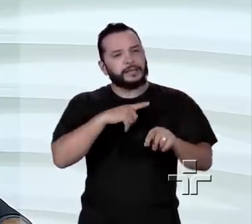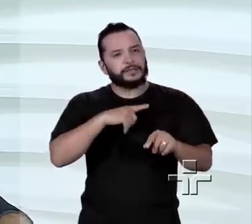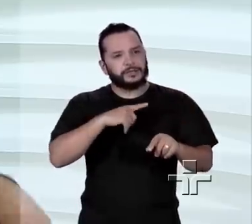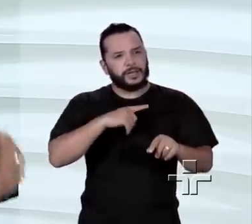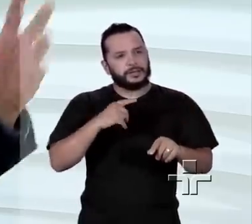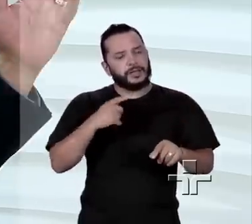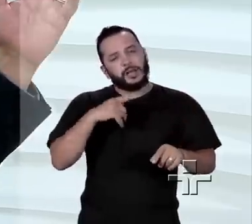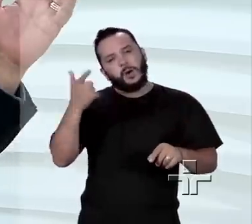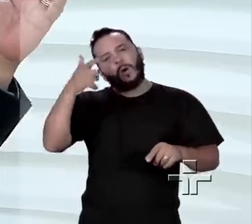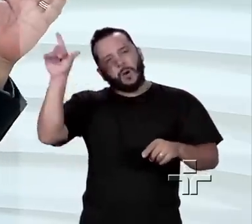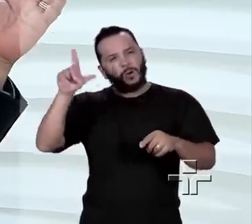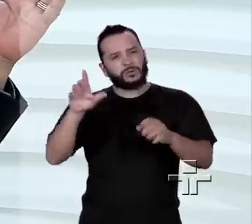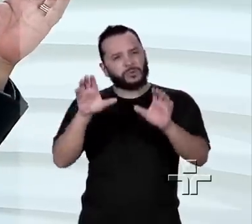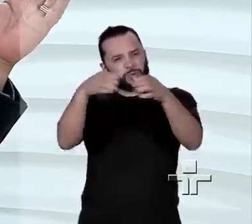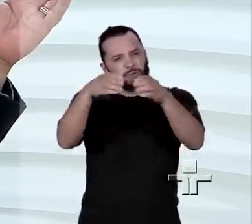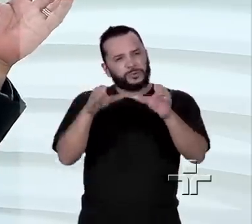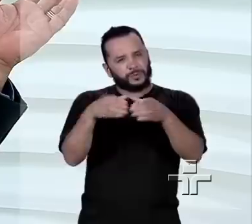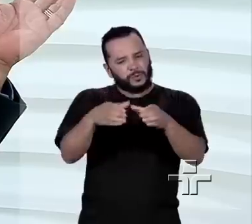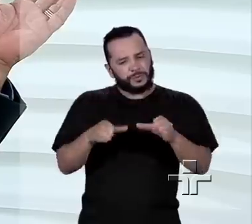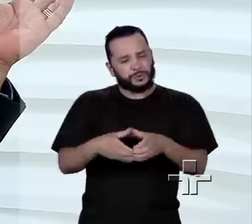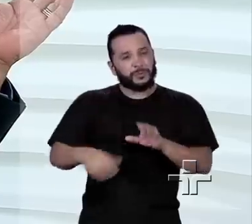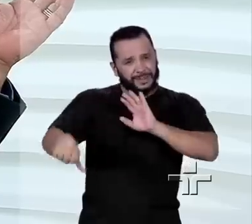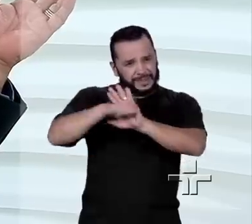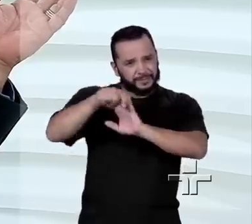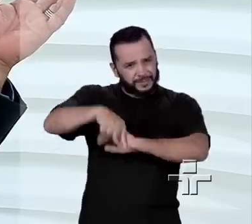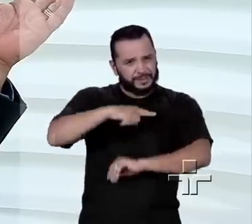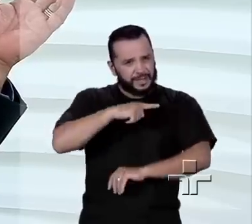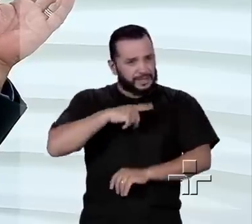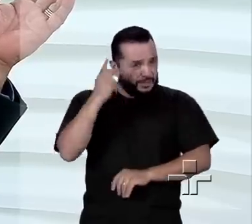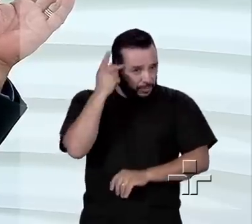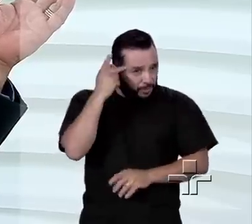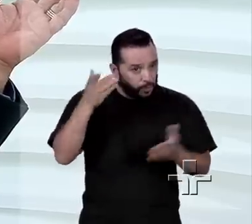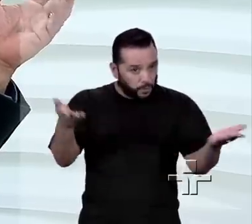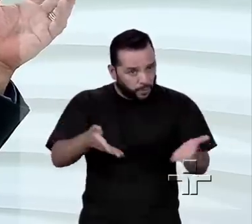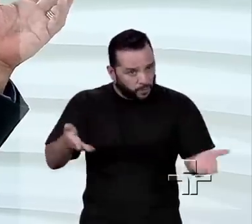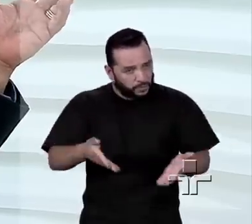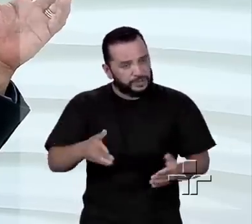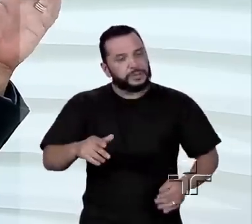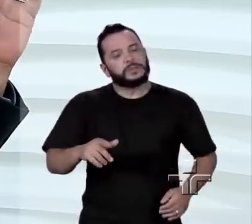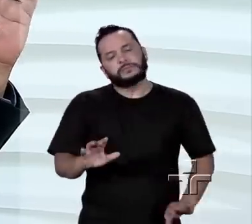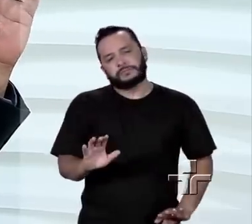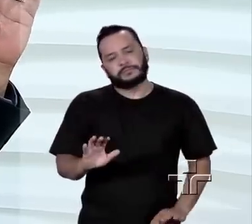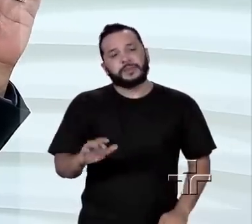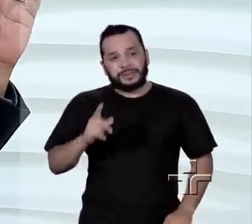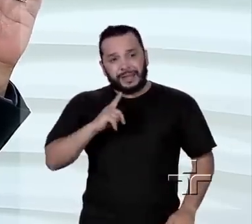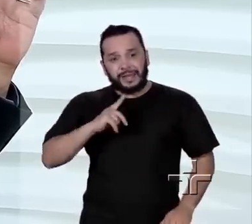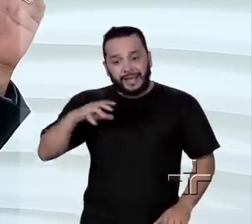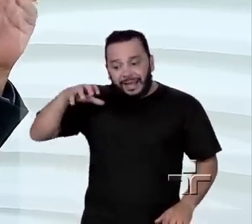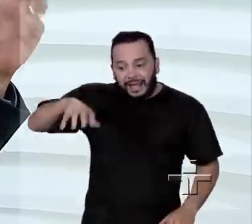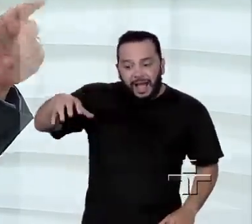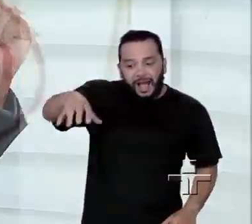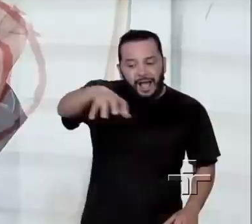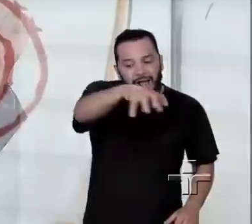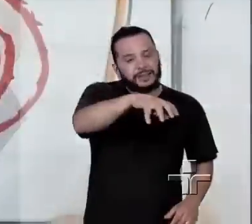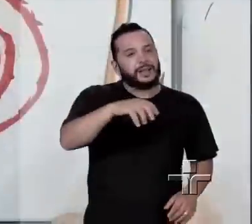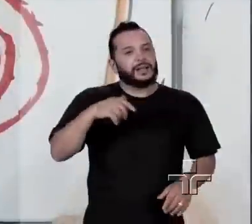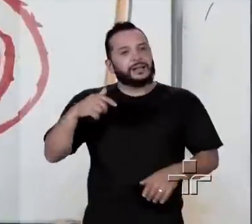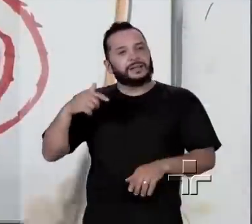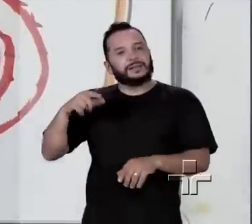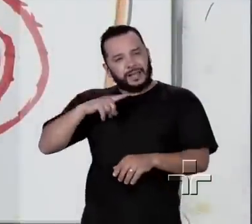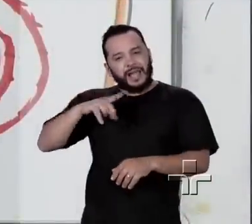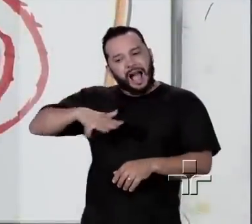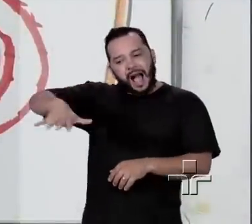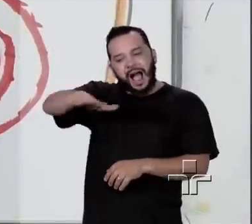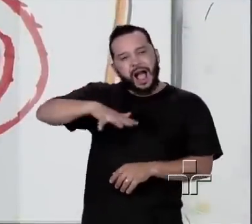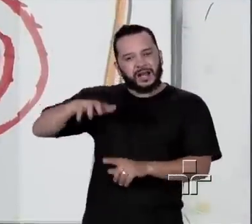Seita Satânica, são facções que existem no estado de São Paulo, hoje. E cada um na sua área, tem a sua área de